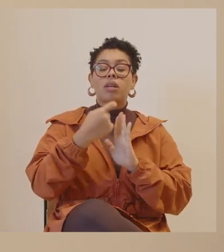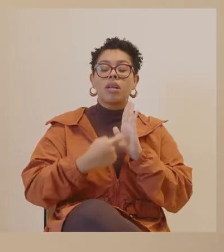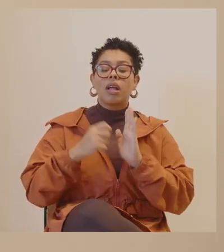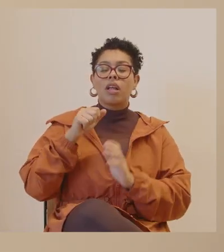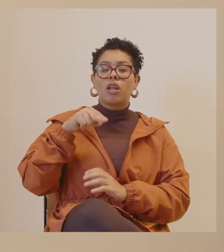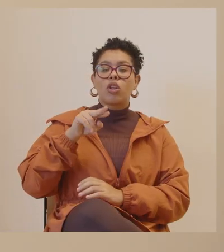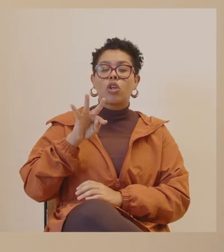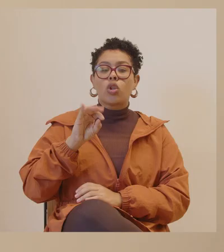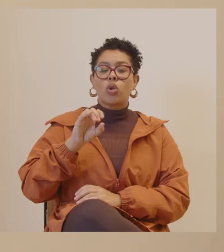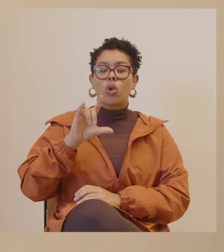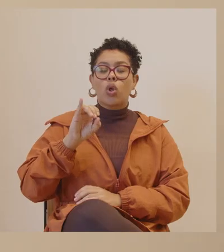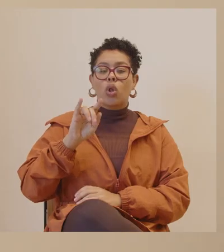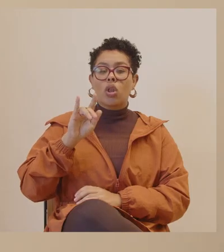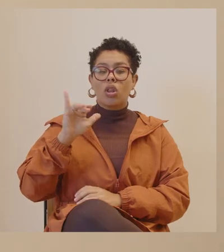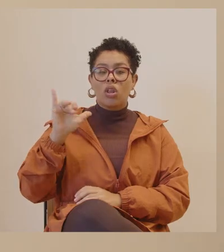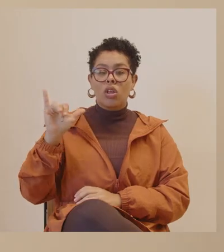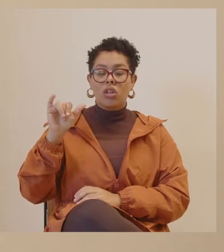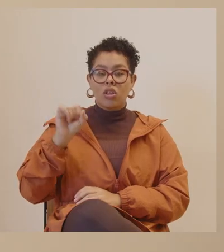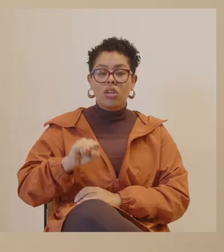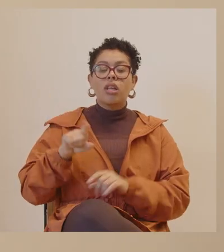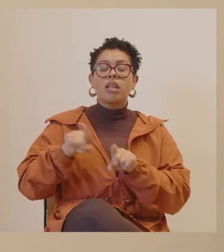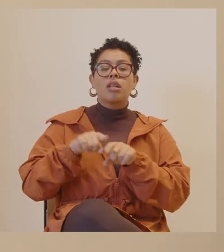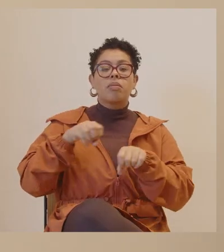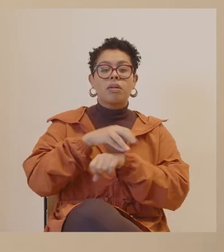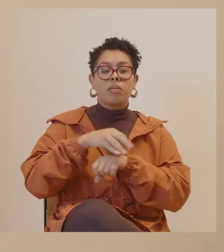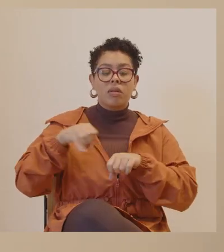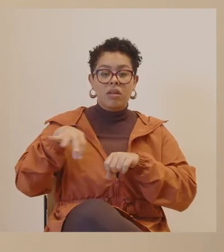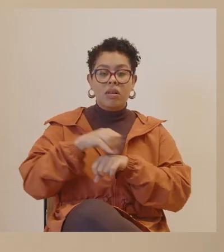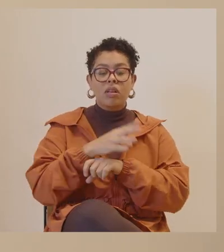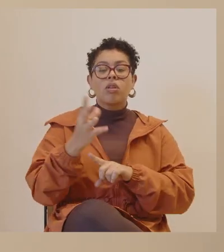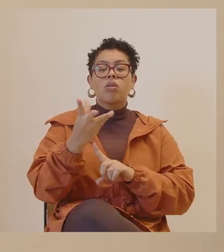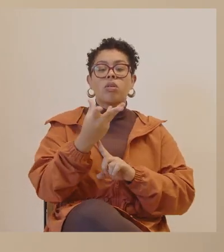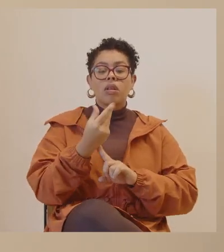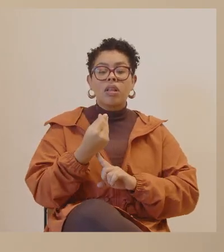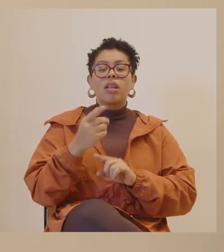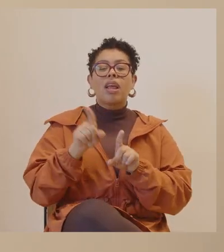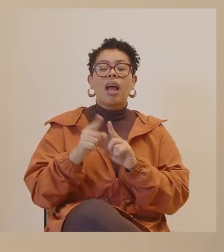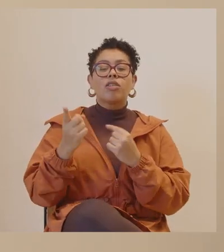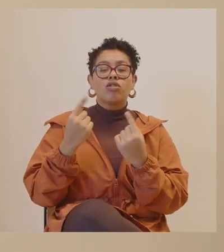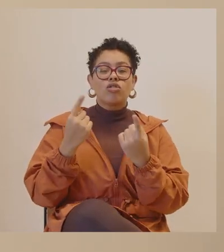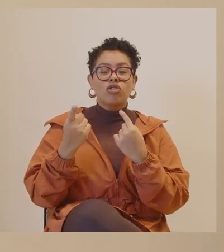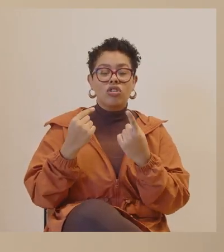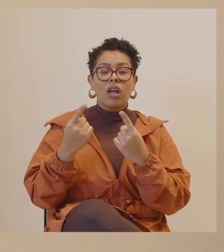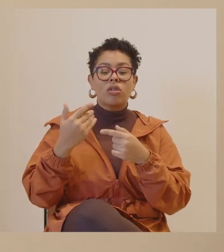museu, visitas mediadas no acervo, que é o programa Diálogos no Acervo,